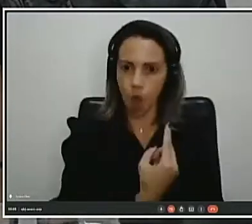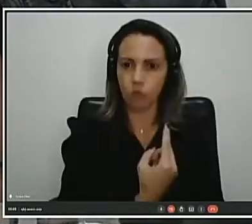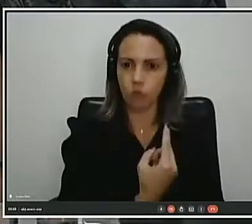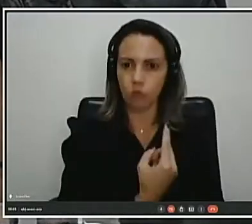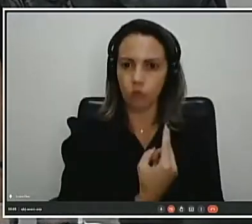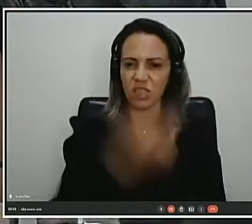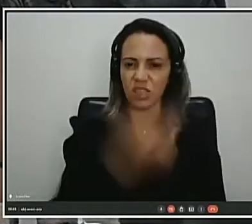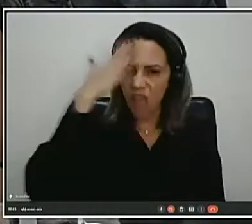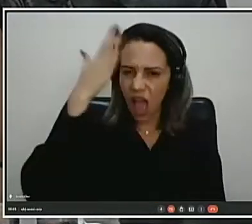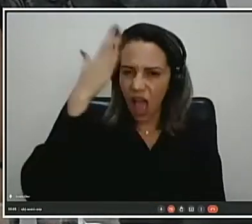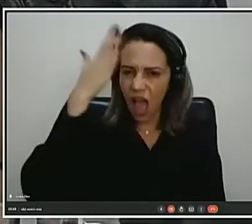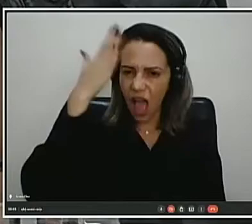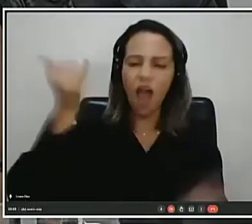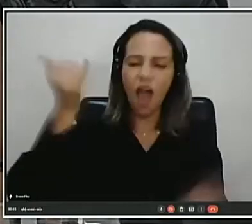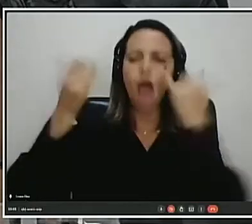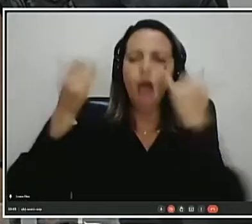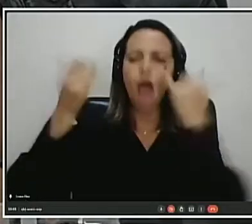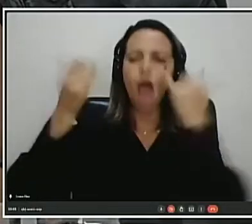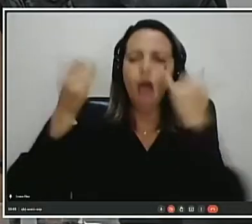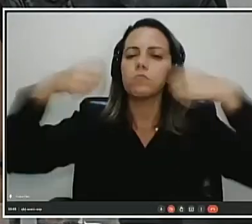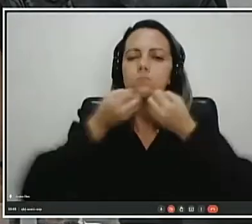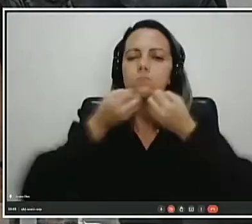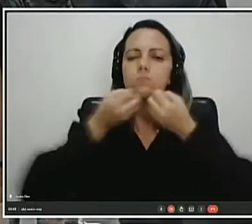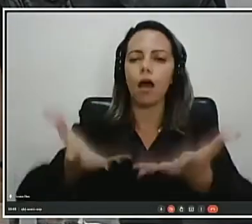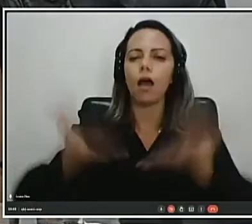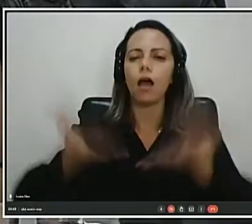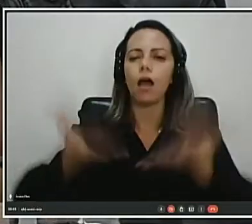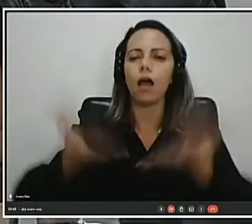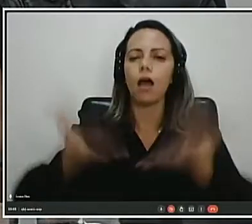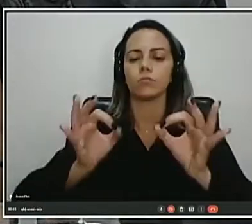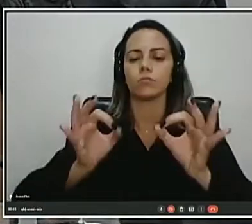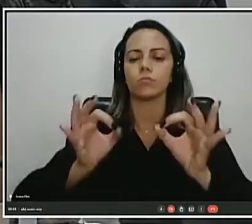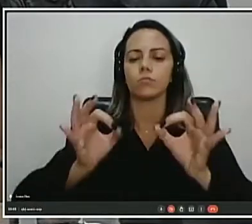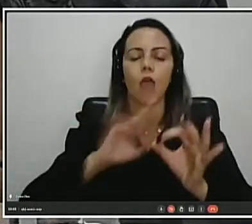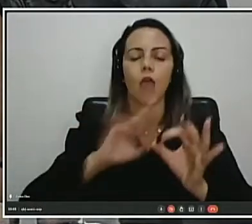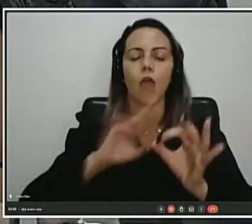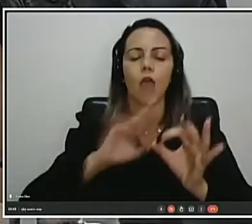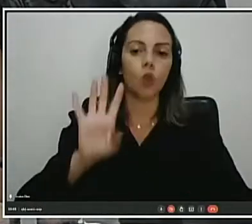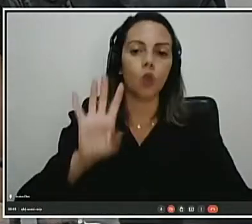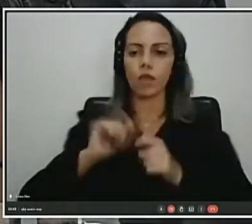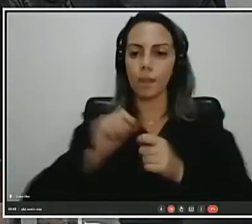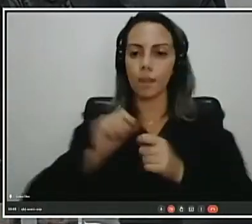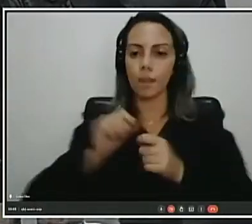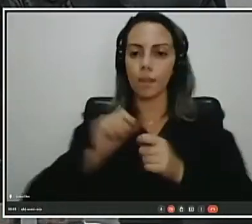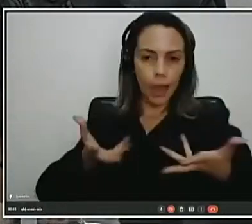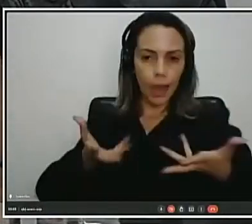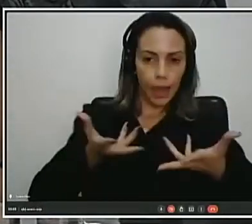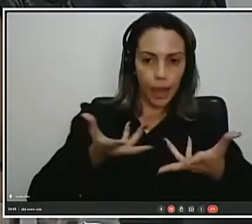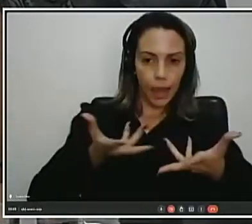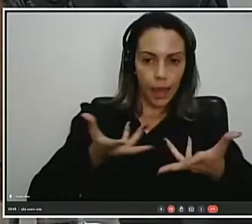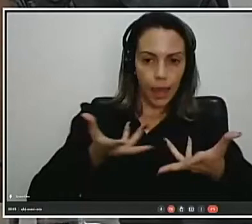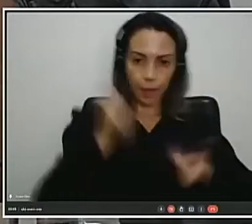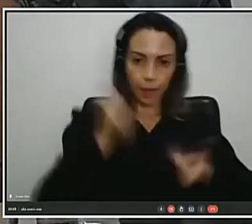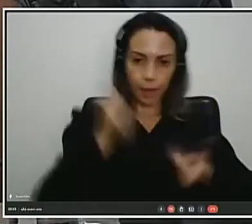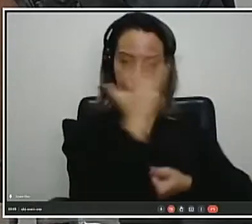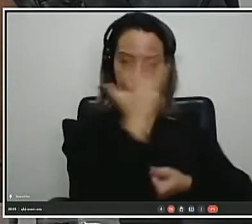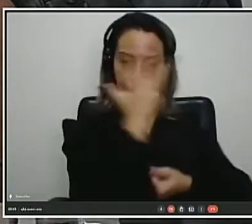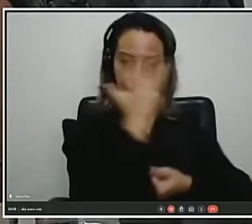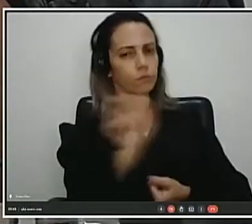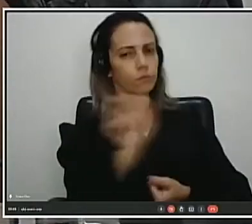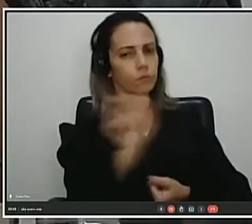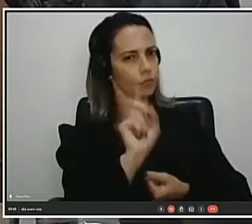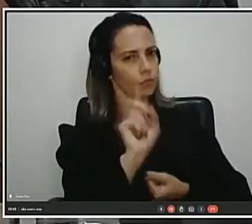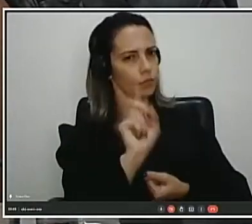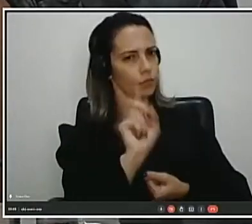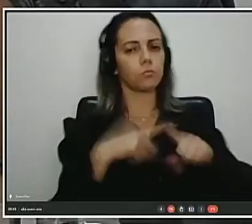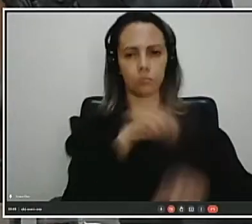sabe de alguma coisa, tem que passar sim. E não fazer só bonito para que a rádio fale bem, porque a gente sabe que muitas das